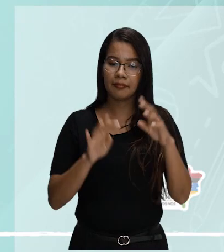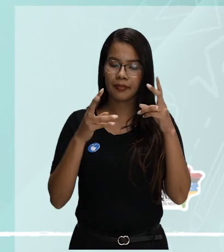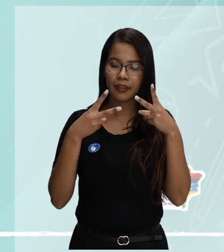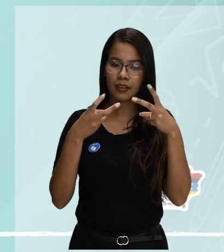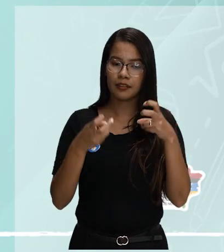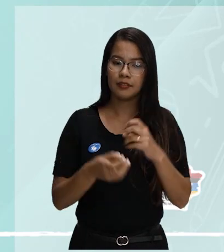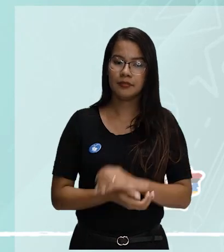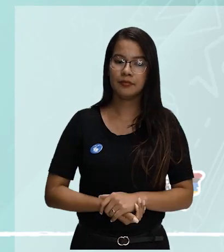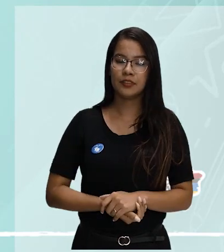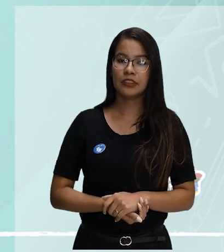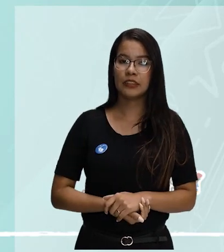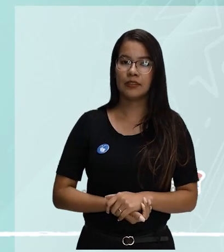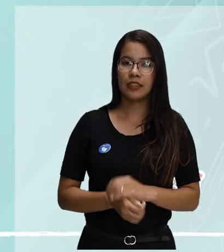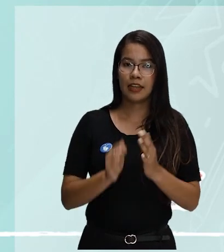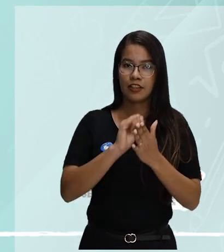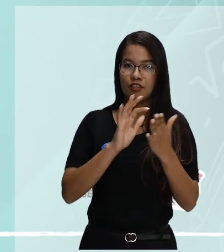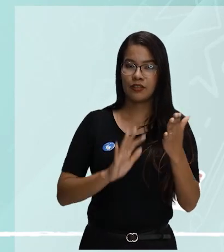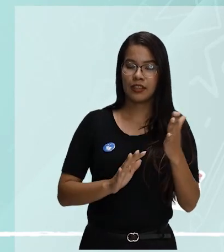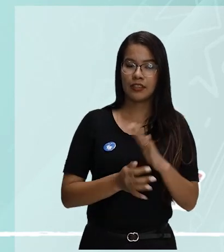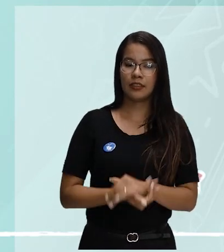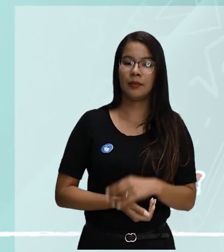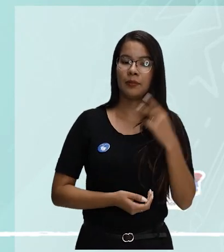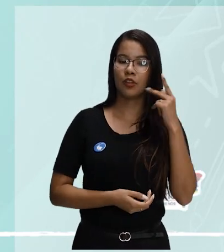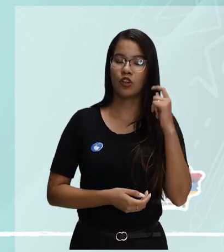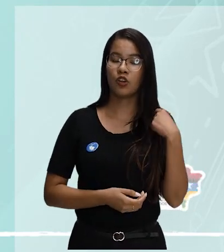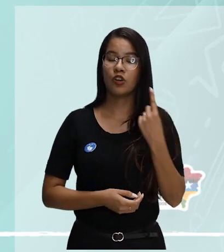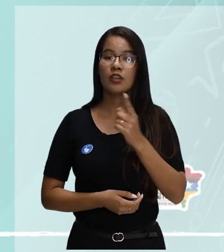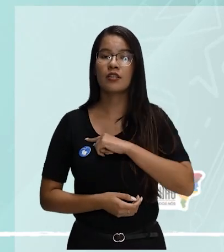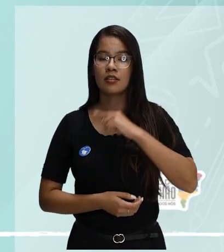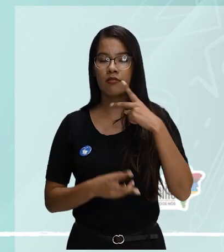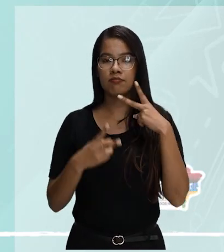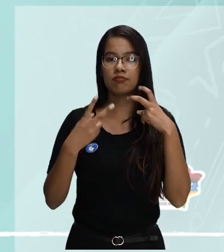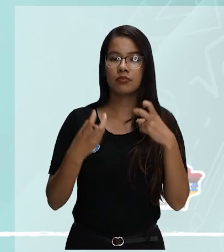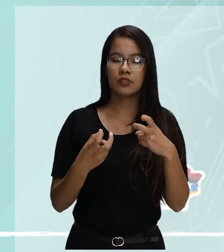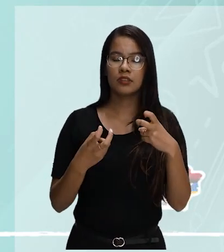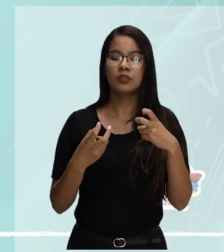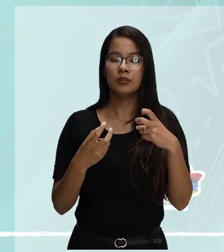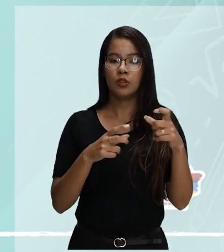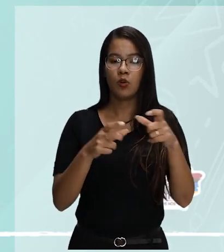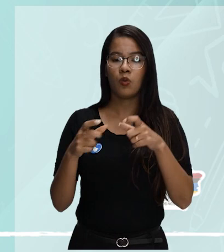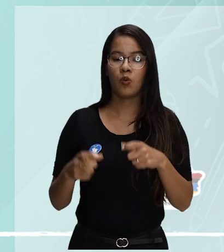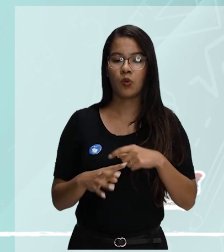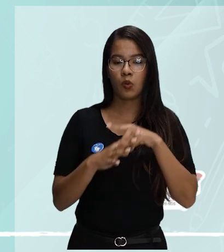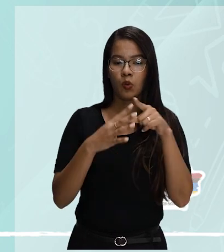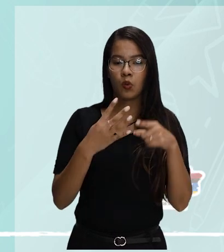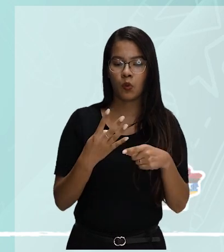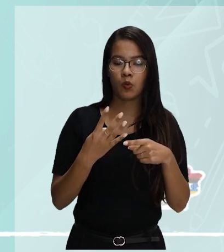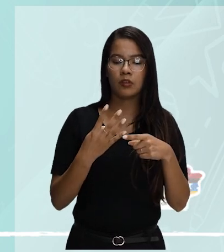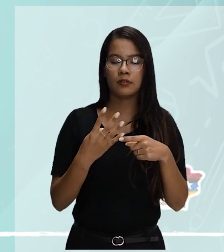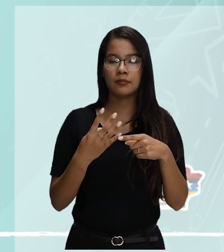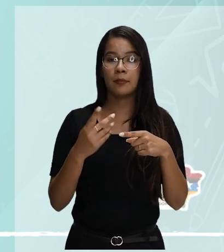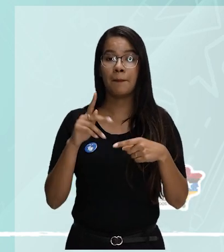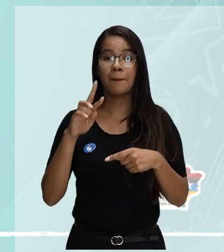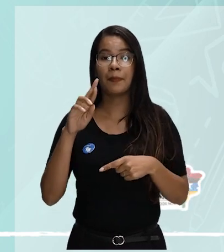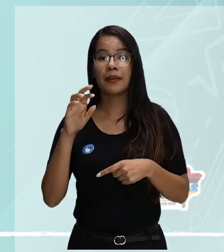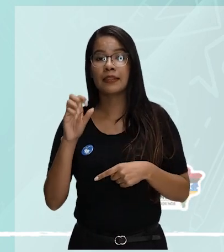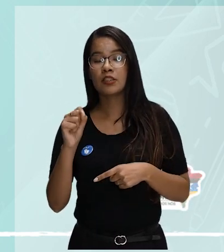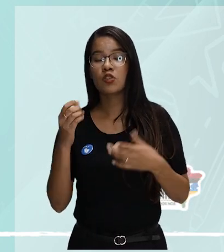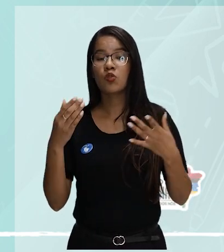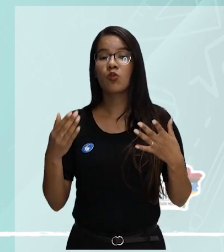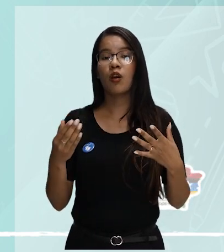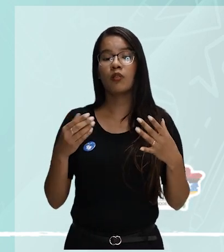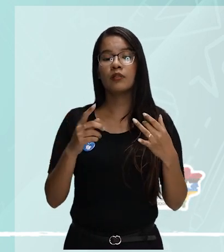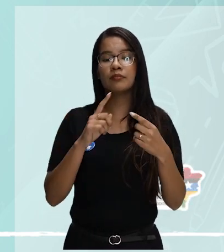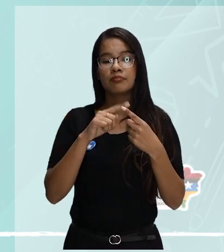nesse exercíciozinho aqui, tá? Para a gente identificar nesses 4 pares aqui de funções, quais